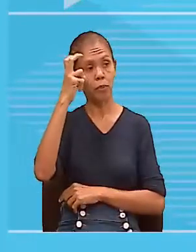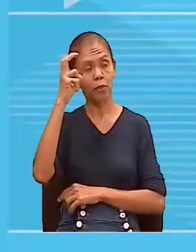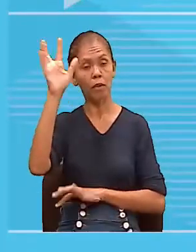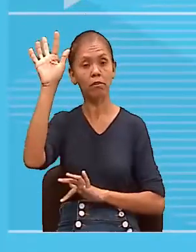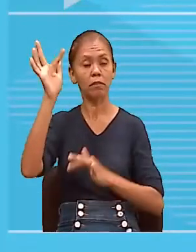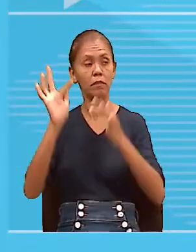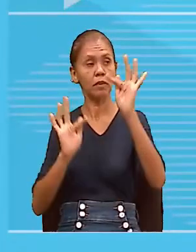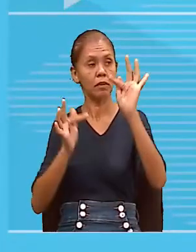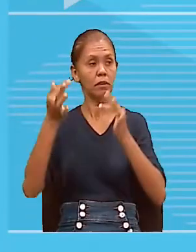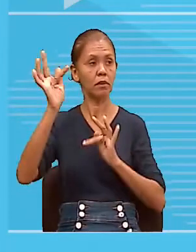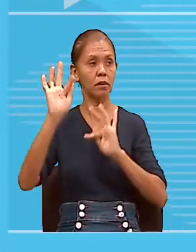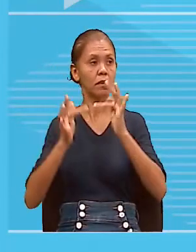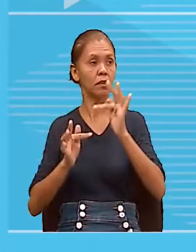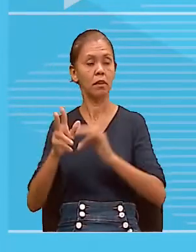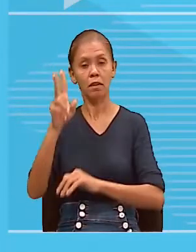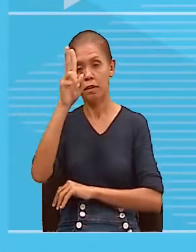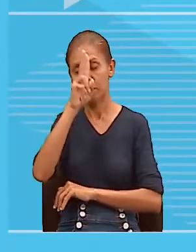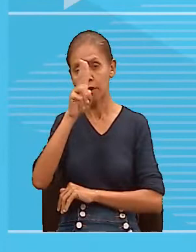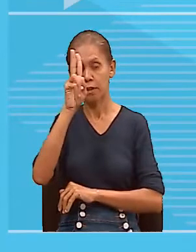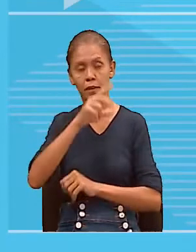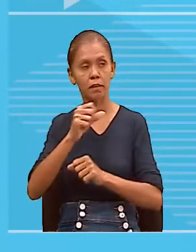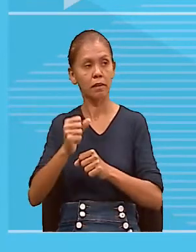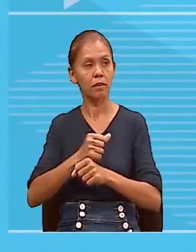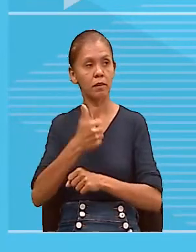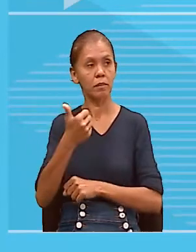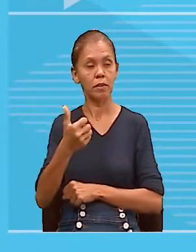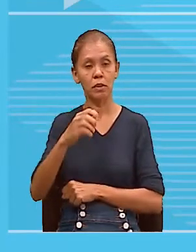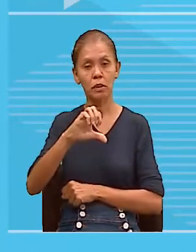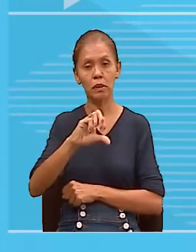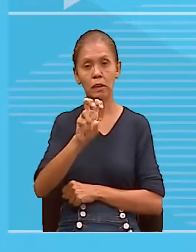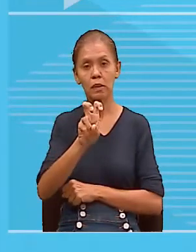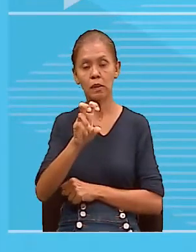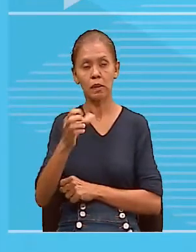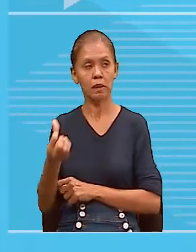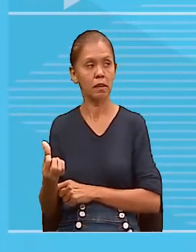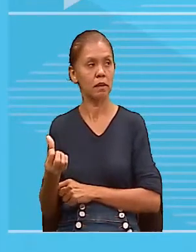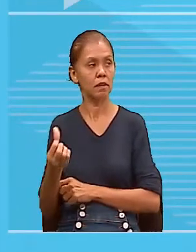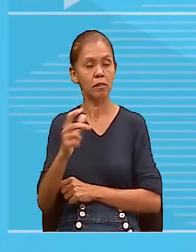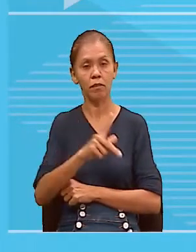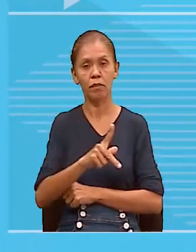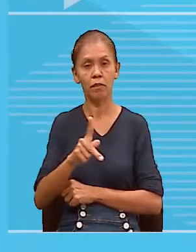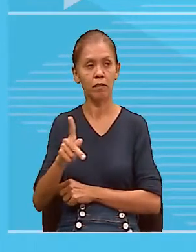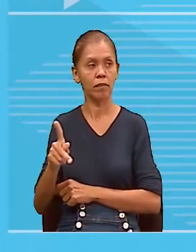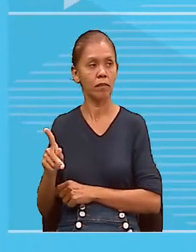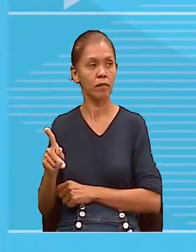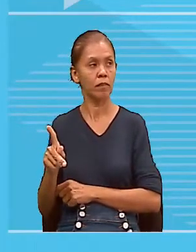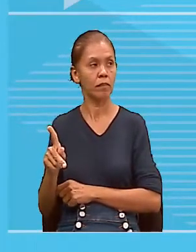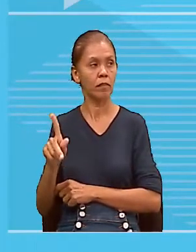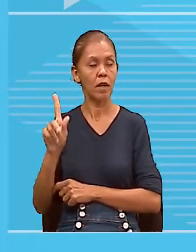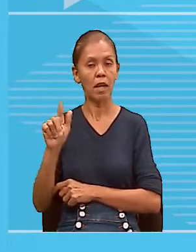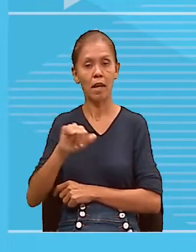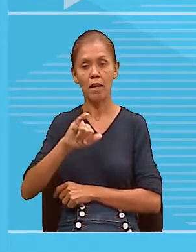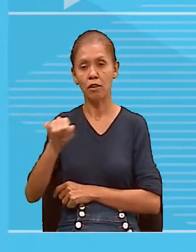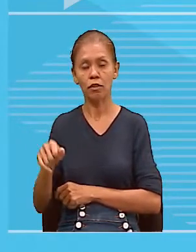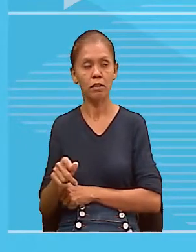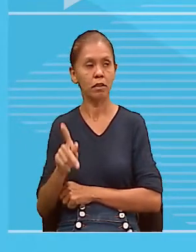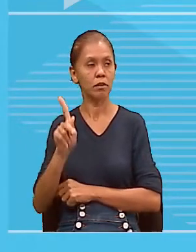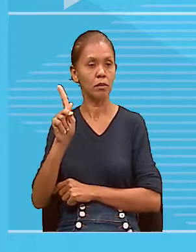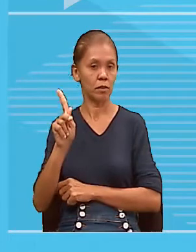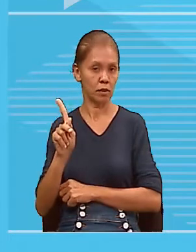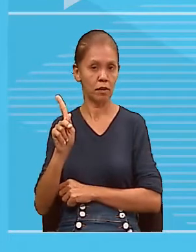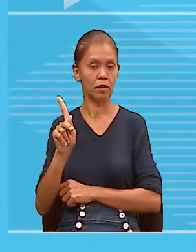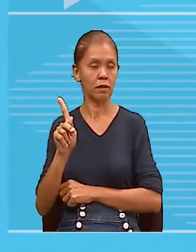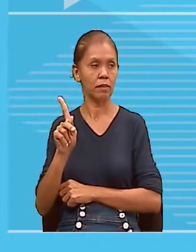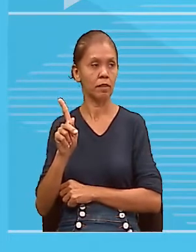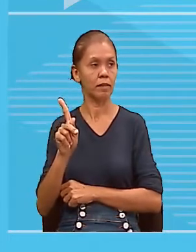lembrar que o carnaval de 56 o presidente já empossado era o Juscelino Kubitschek